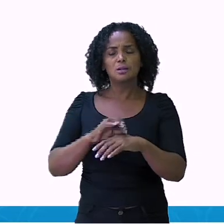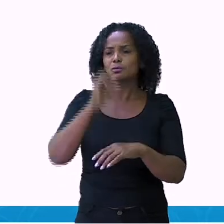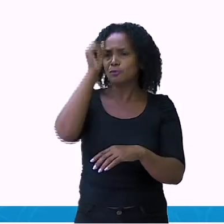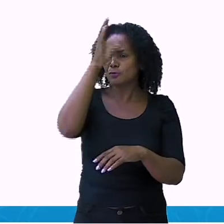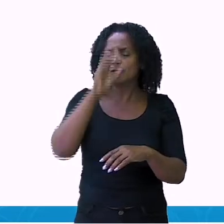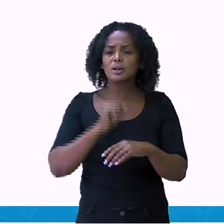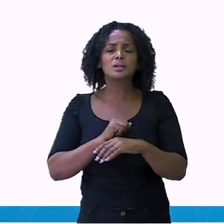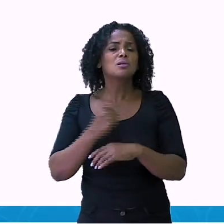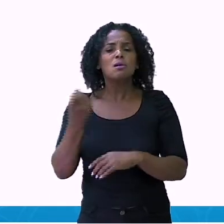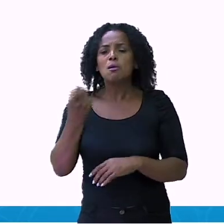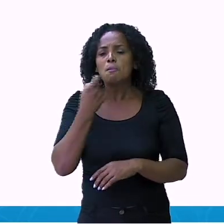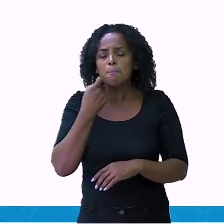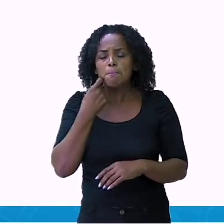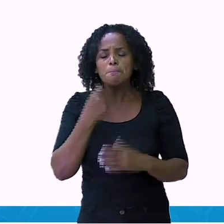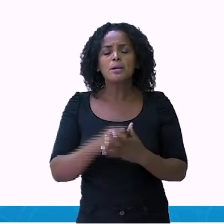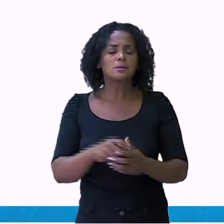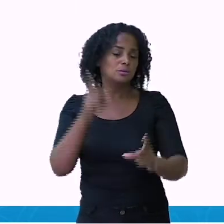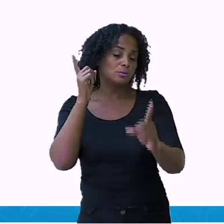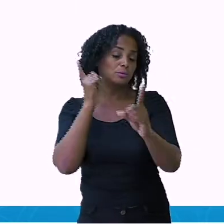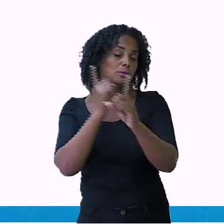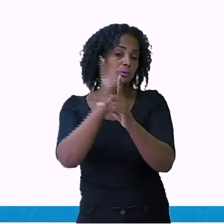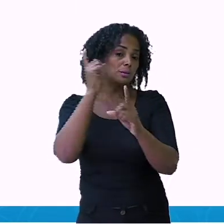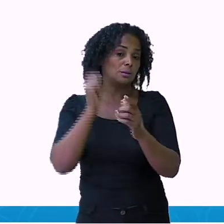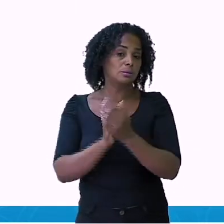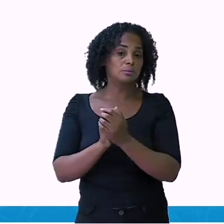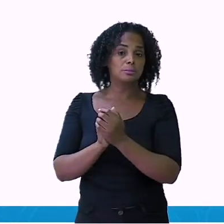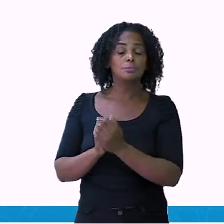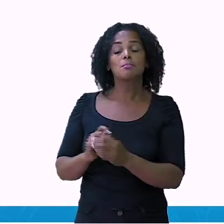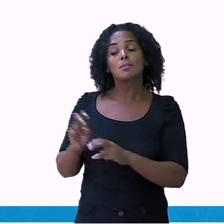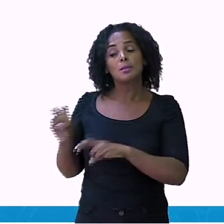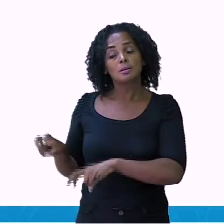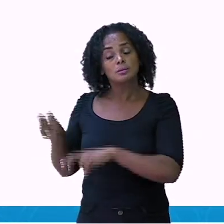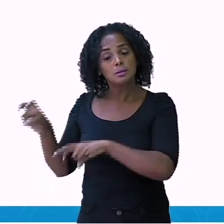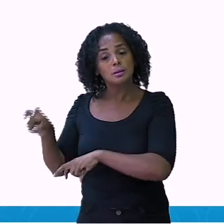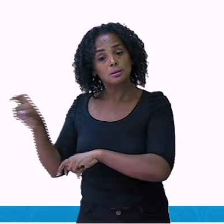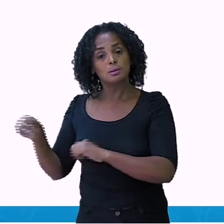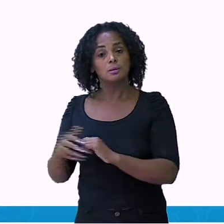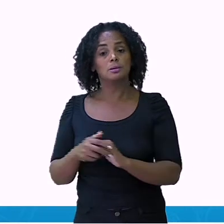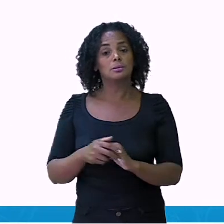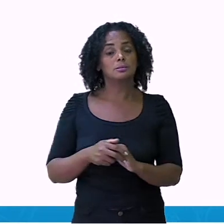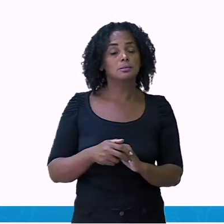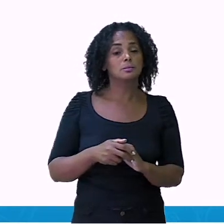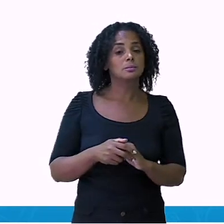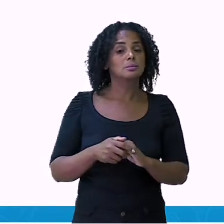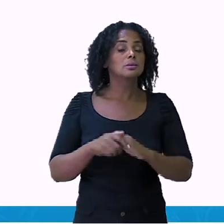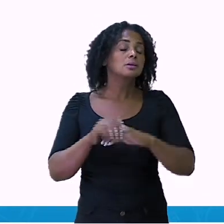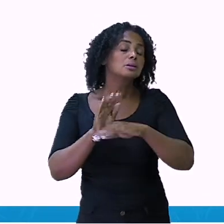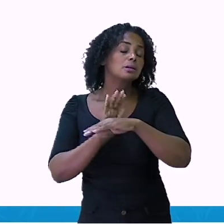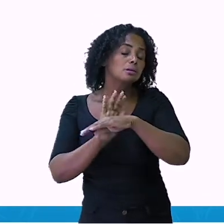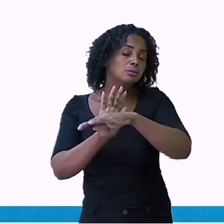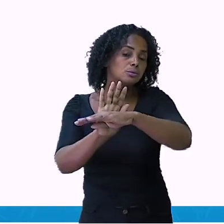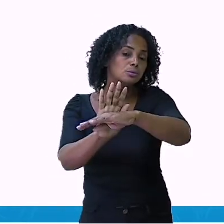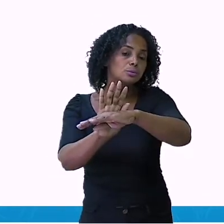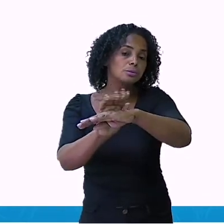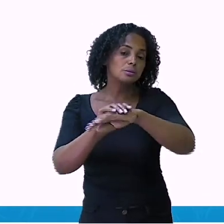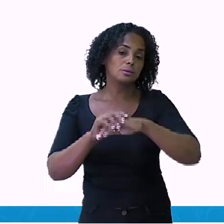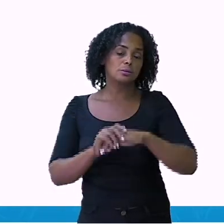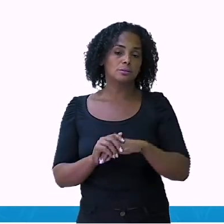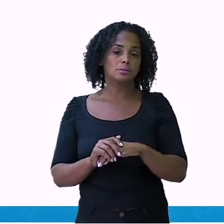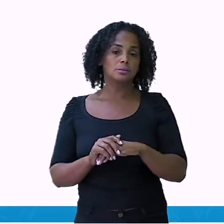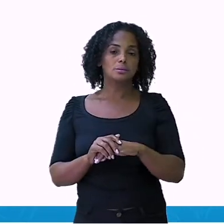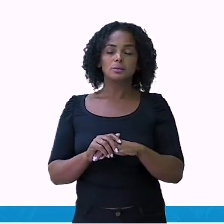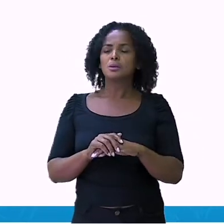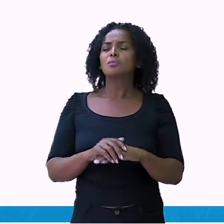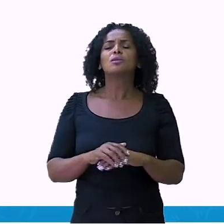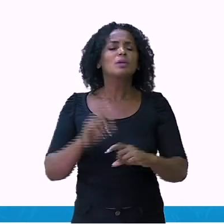o peixe. Nós encontramos o quê? Na zona rural, que estabelece essa zona de confiança com a zona urbana, que é